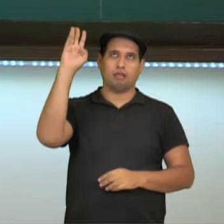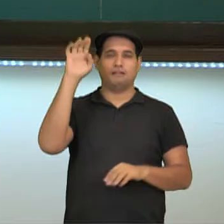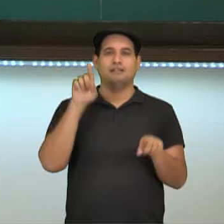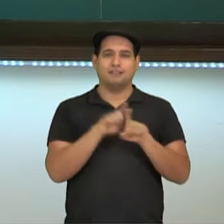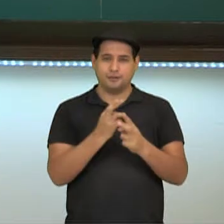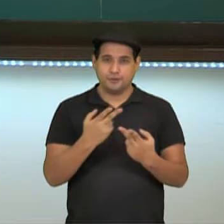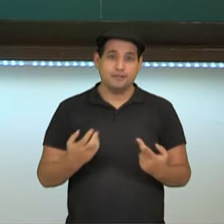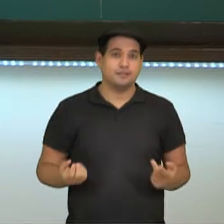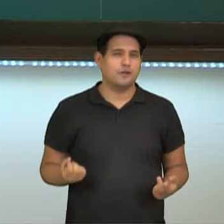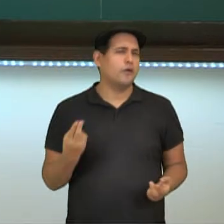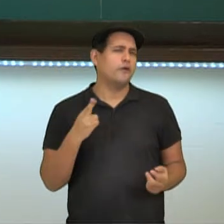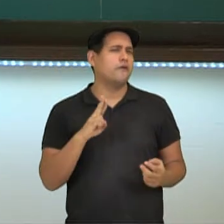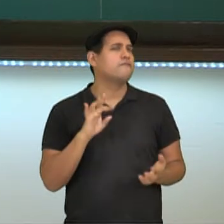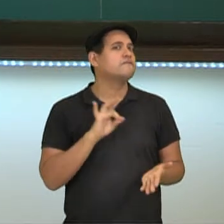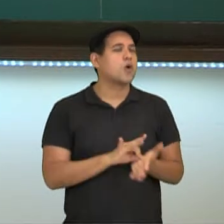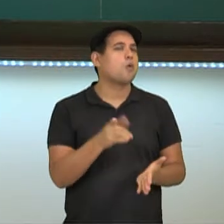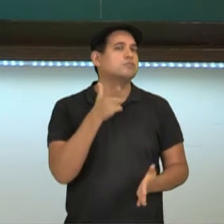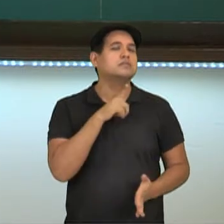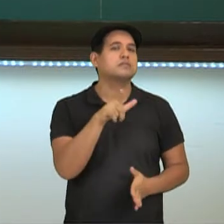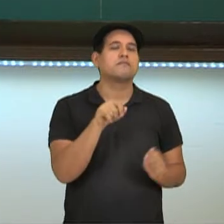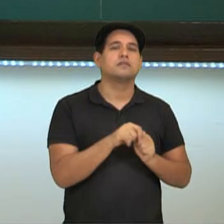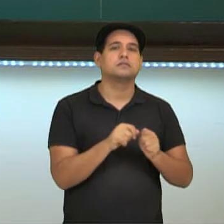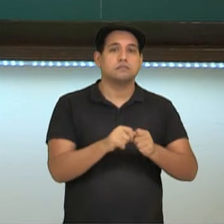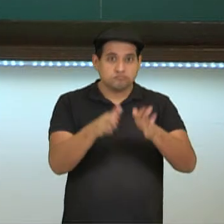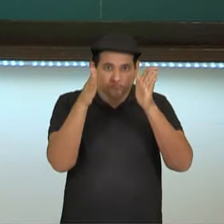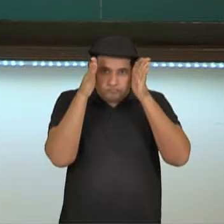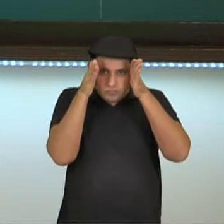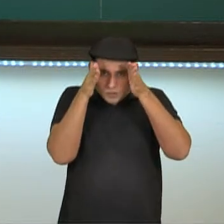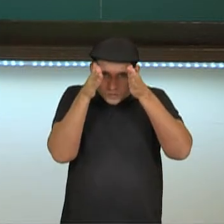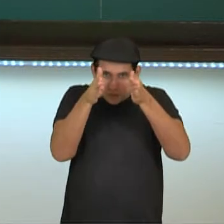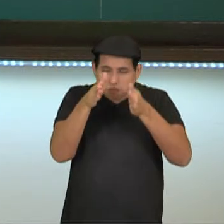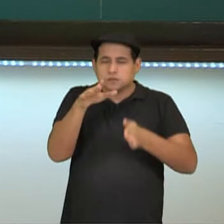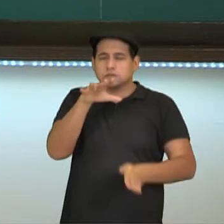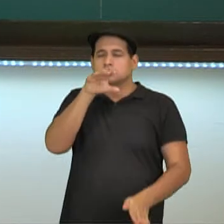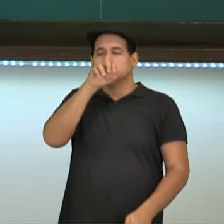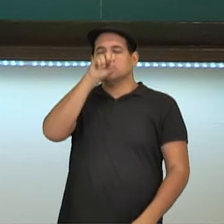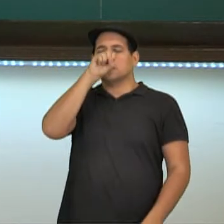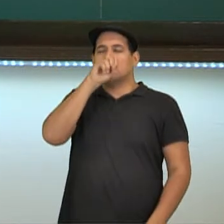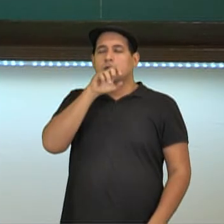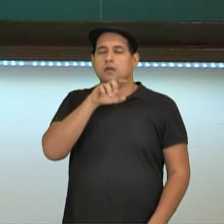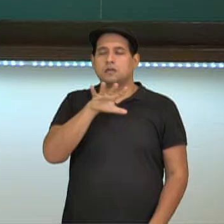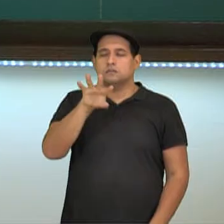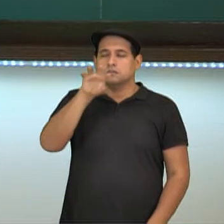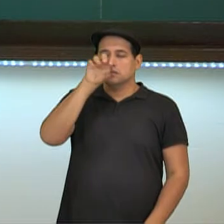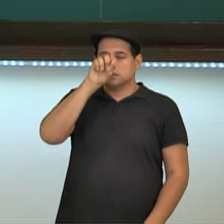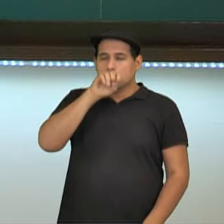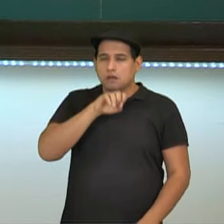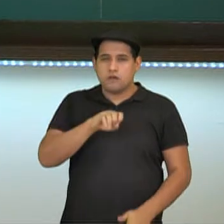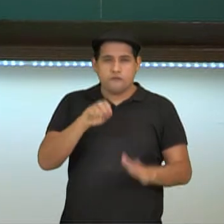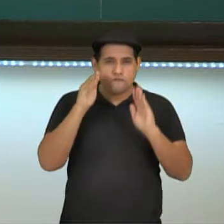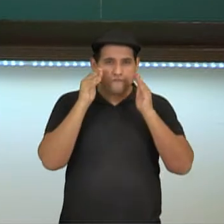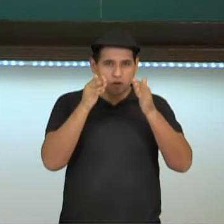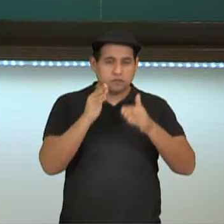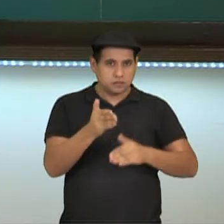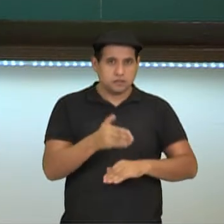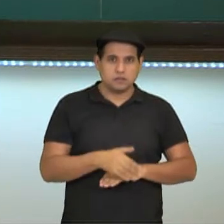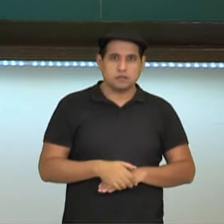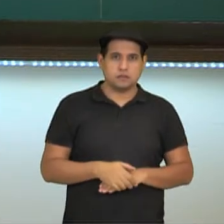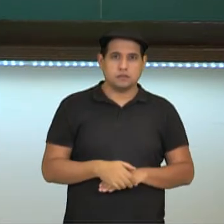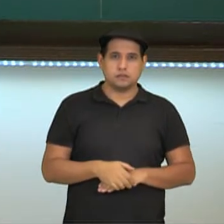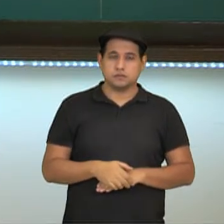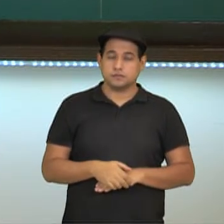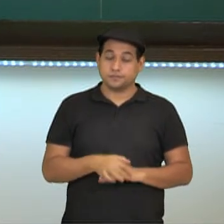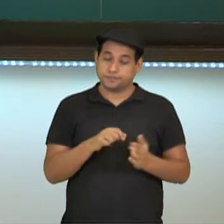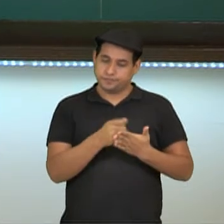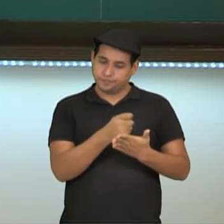outras questões? Ou realmente conseguiram concentrar na respiração e se manter focados por esse tempinho?